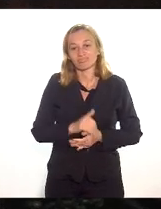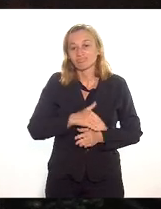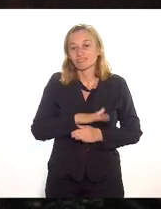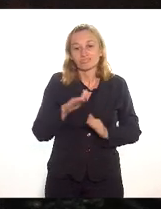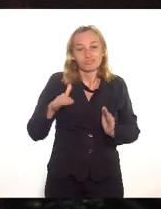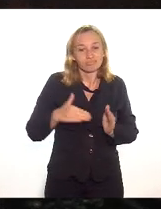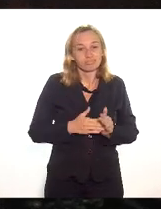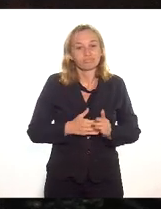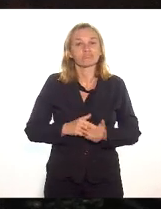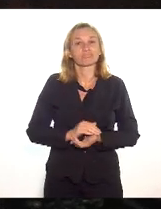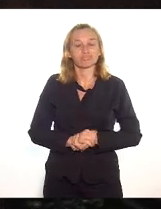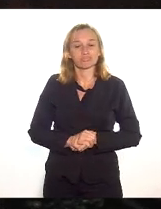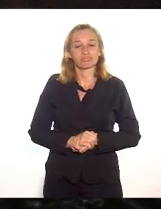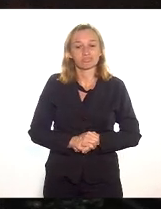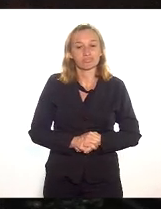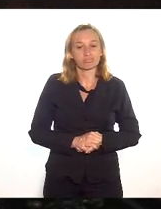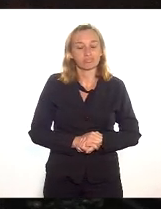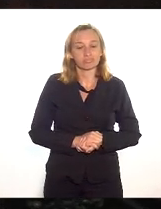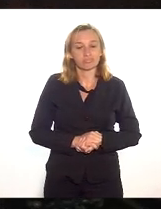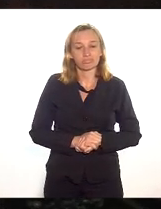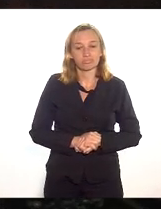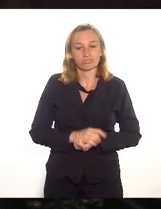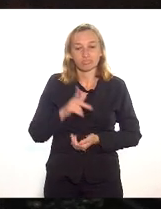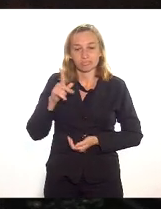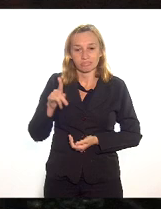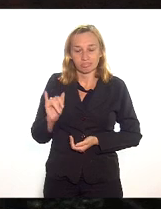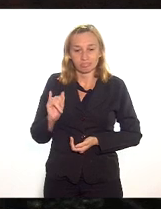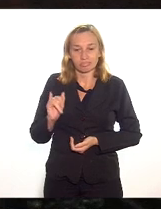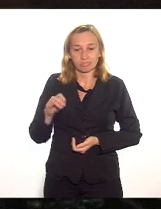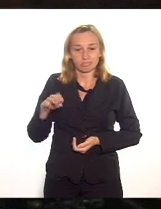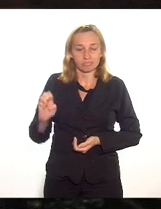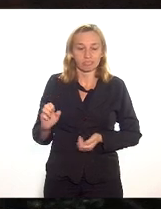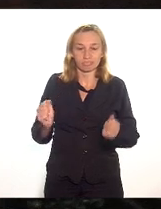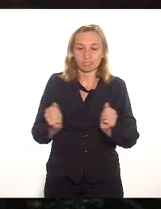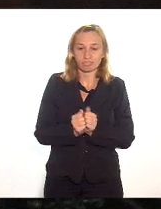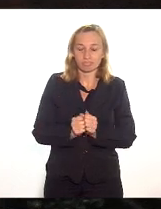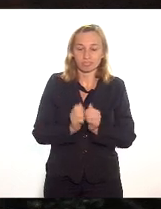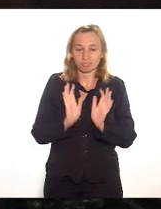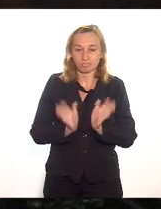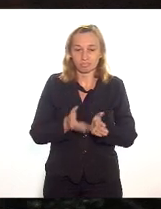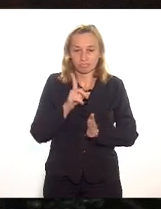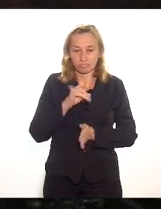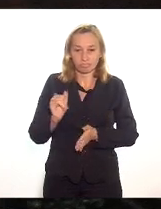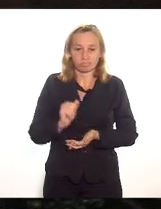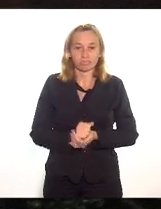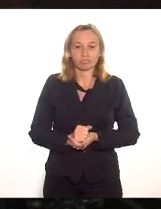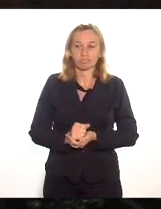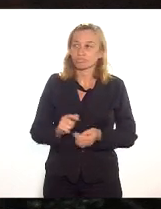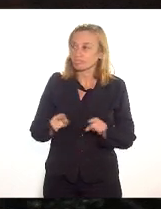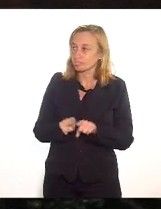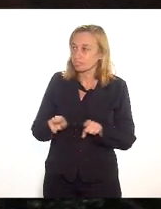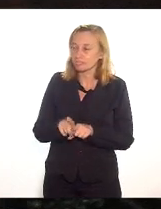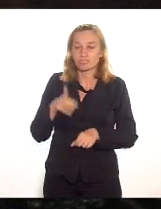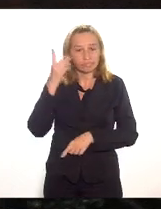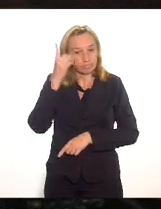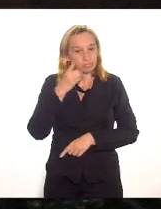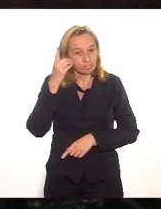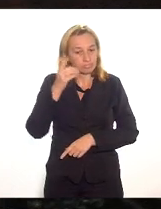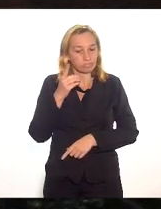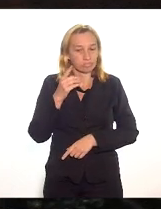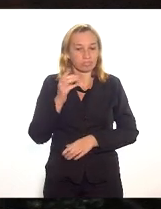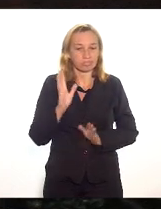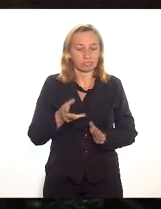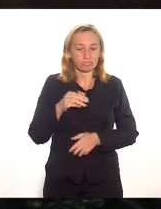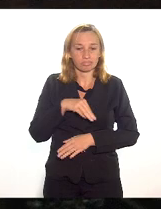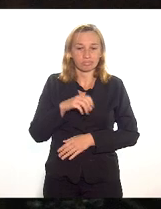todos os pares que estiveram ao meu lado no dia de hoje, inclusive o nobre deputado que está presidindo hoje,